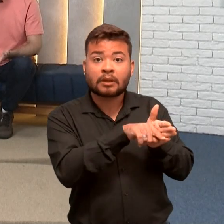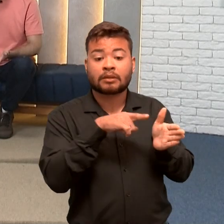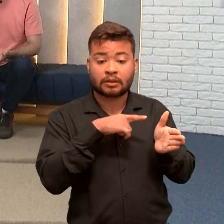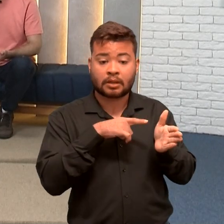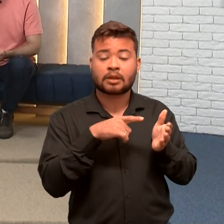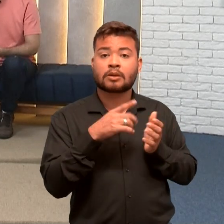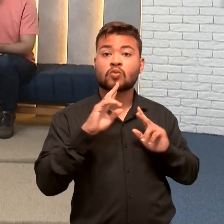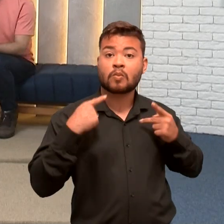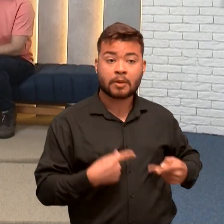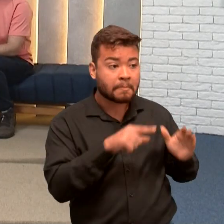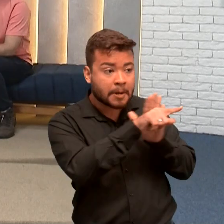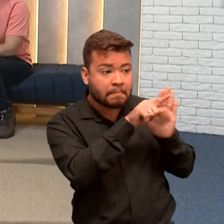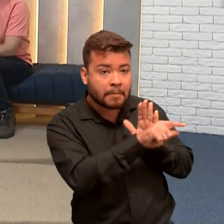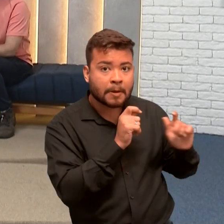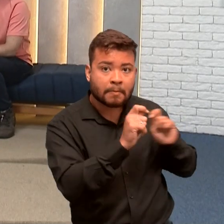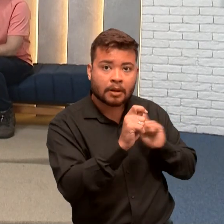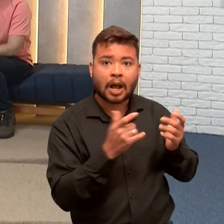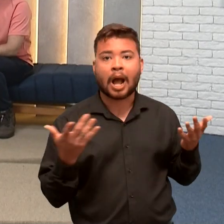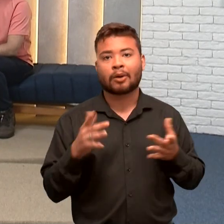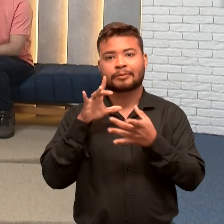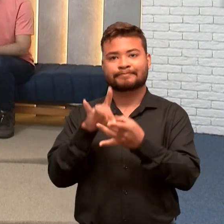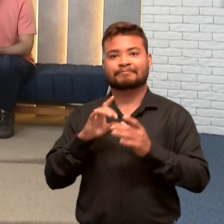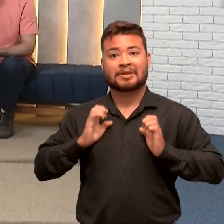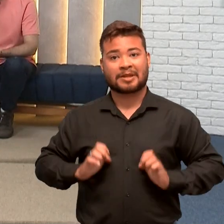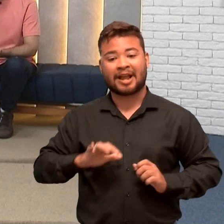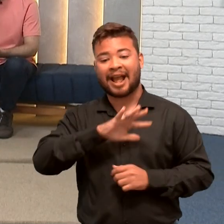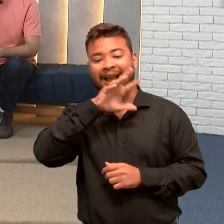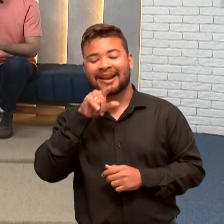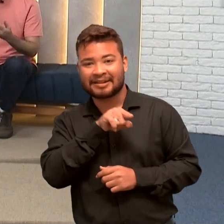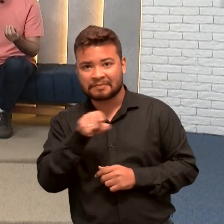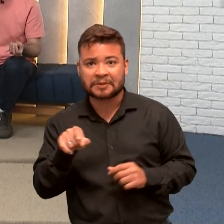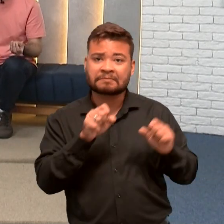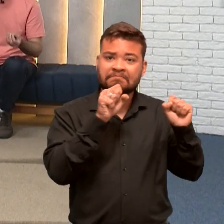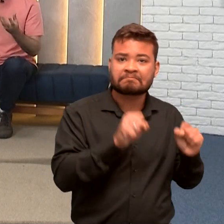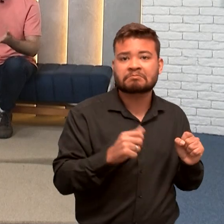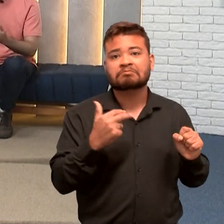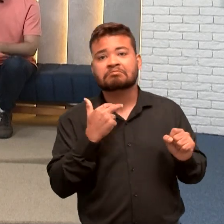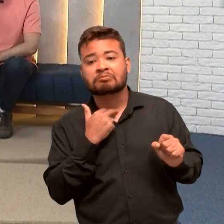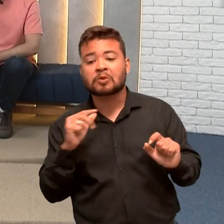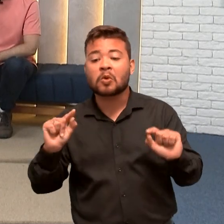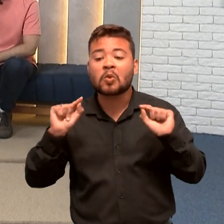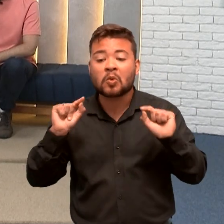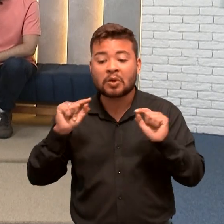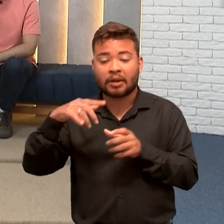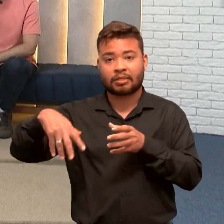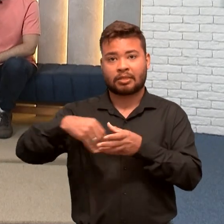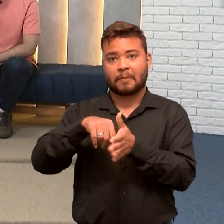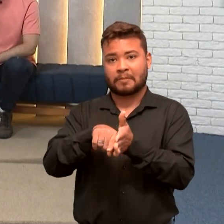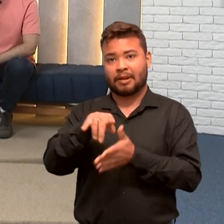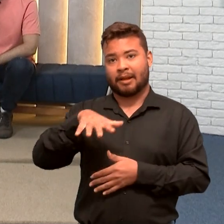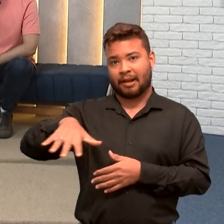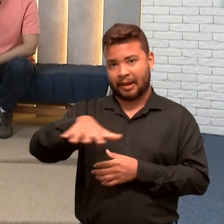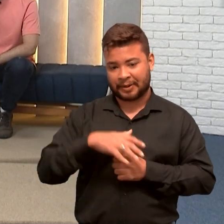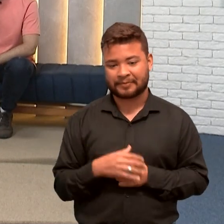agora também vamos falar da ética com o uso de animais. O que pode e o que não pode dentro da pesquisa, né? De volta